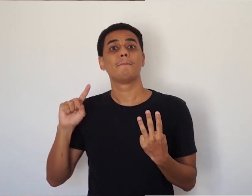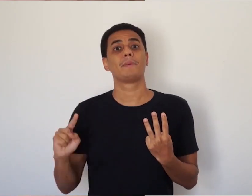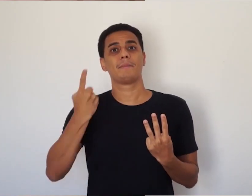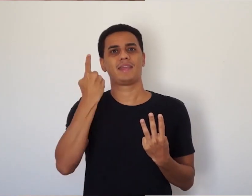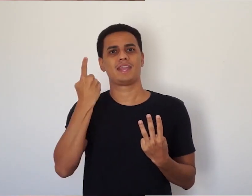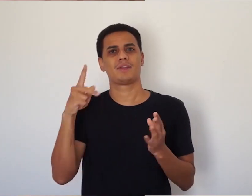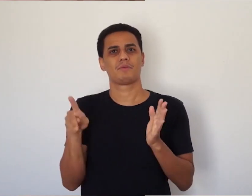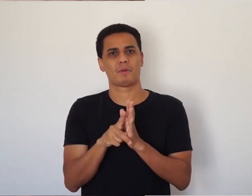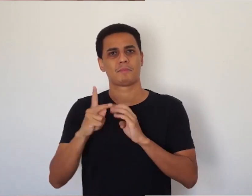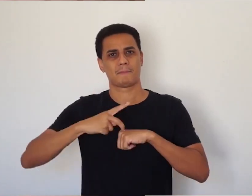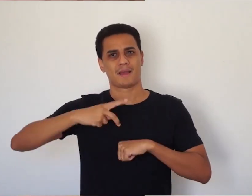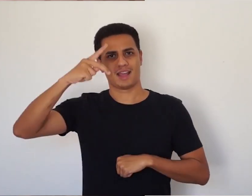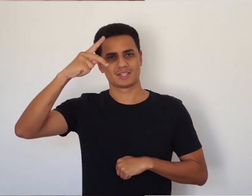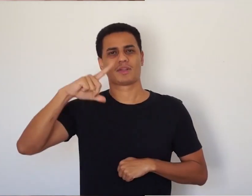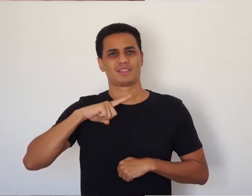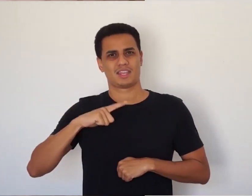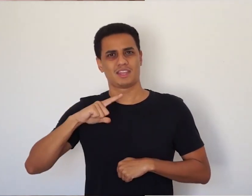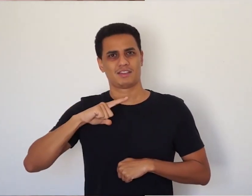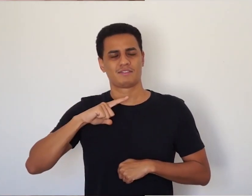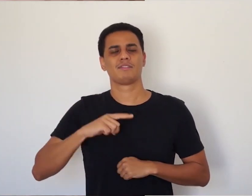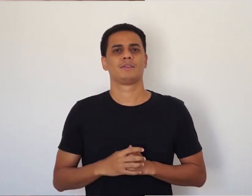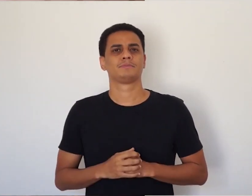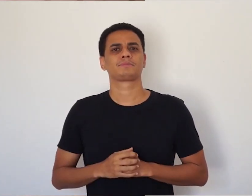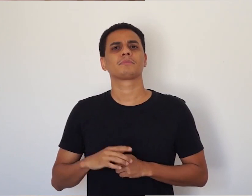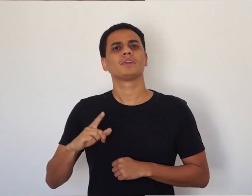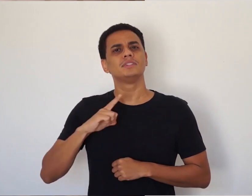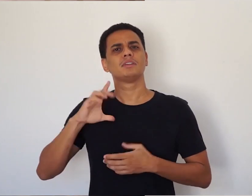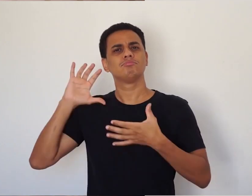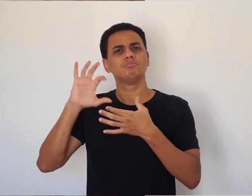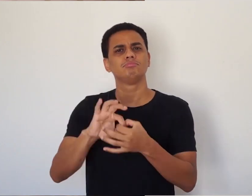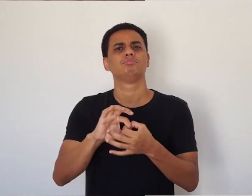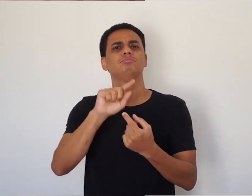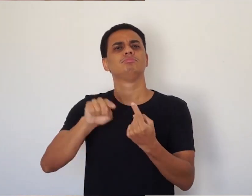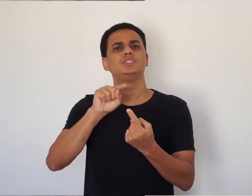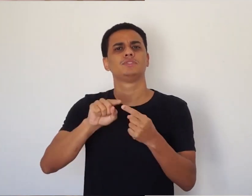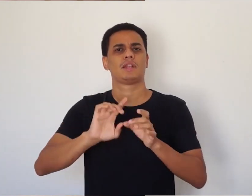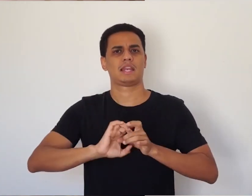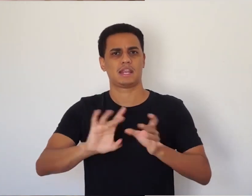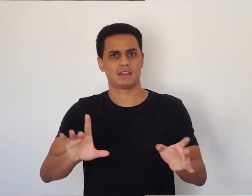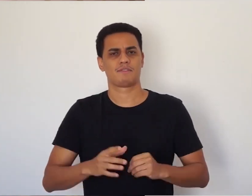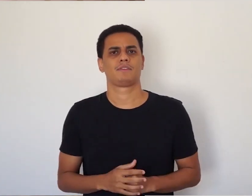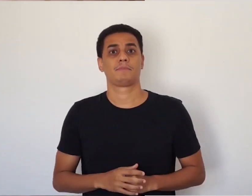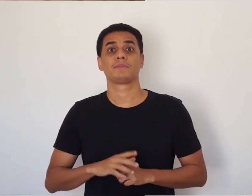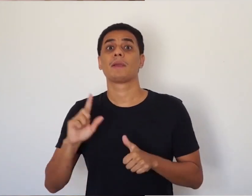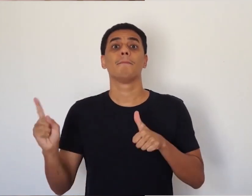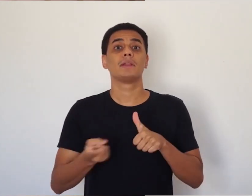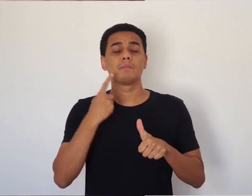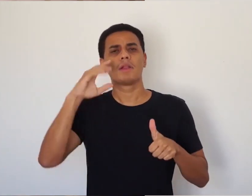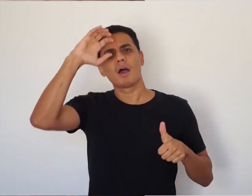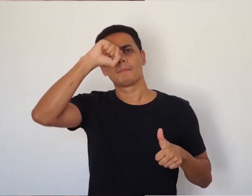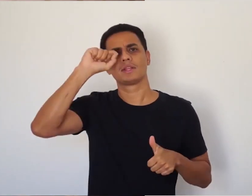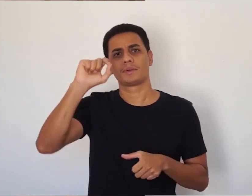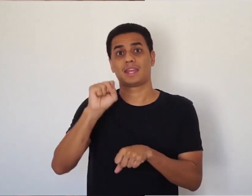primeiro evento de Páscoa na história, tinha como pano de fundo por trás dessa libertação.